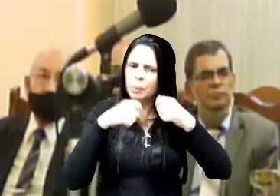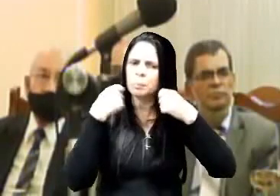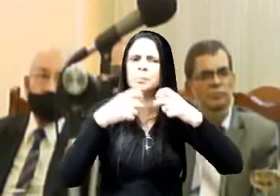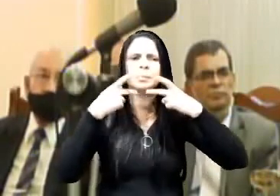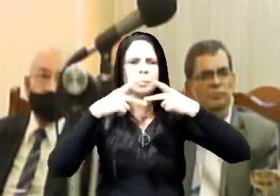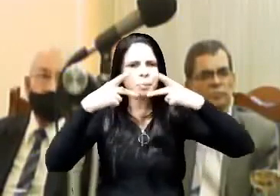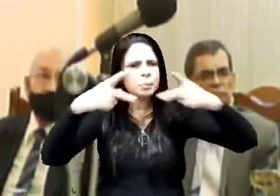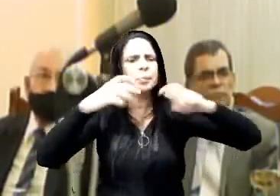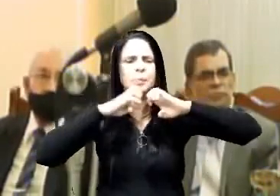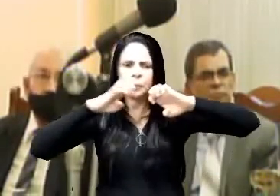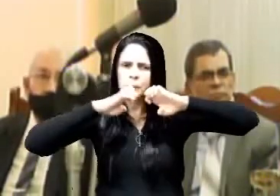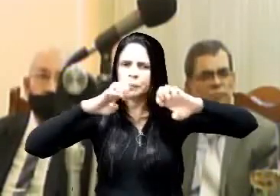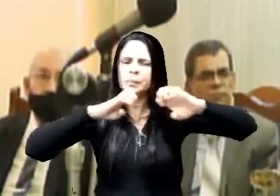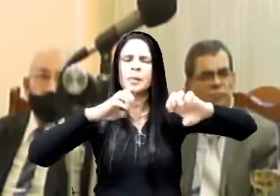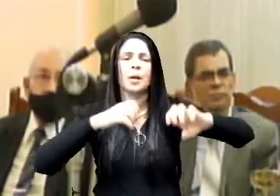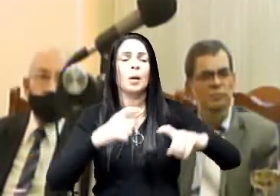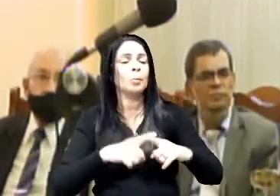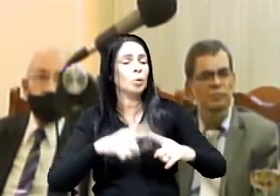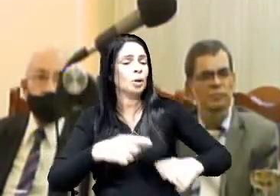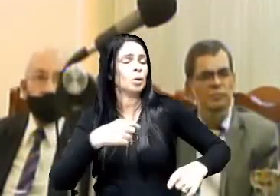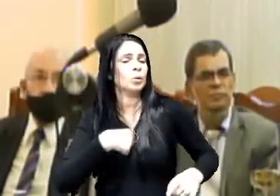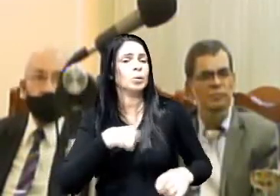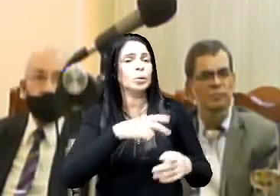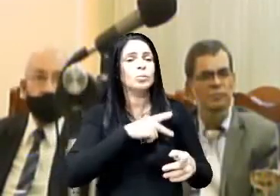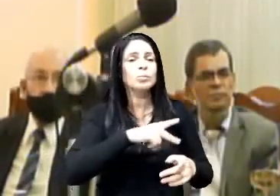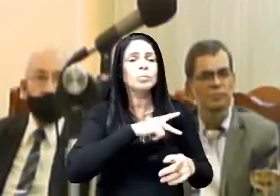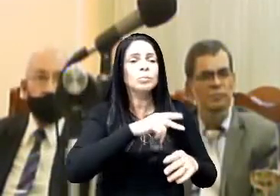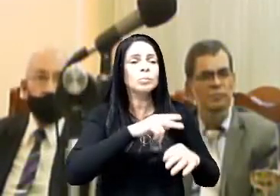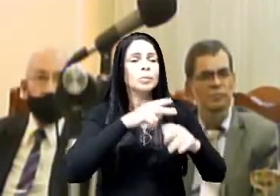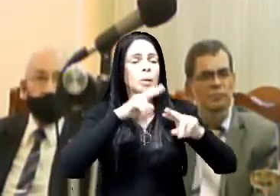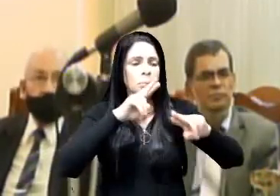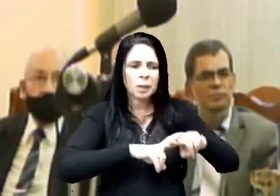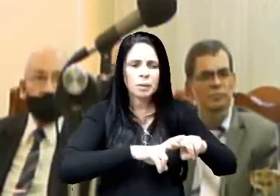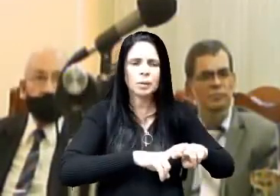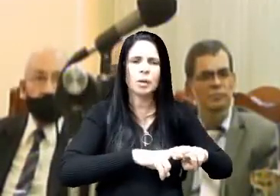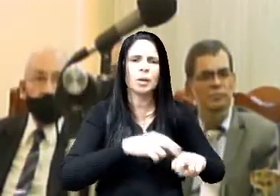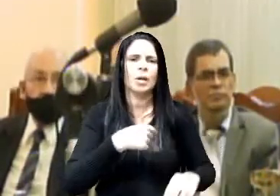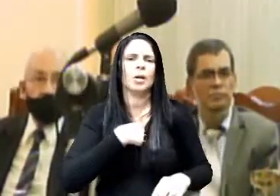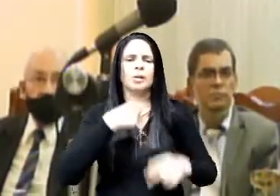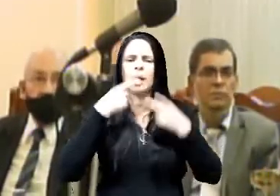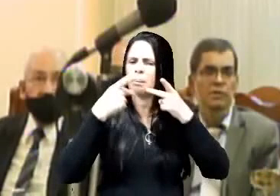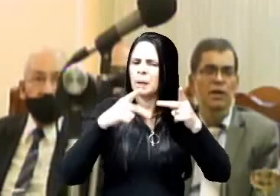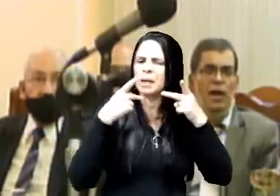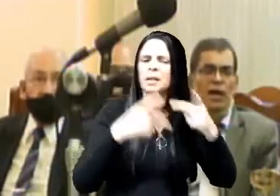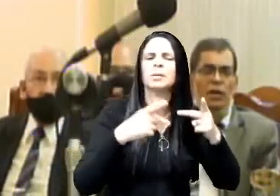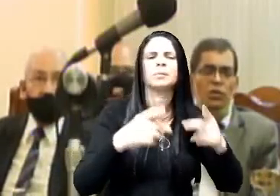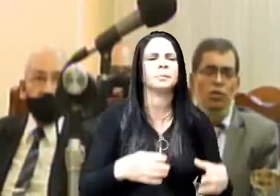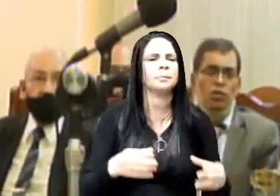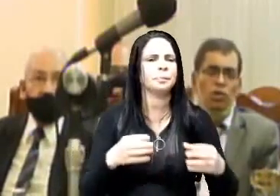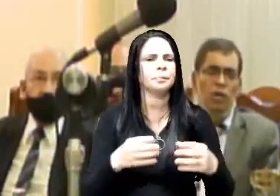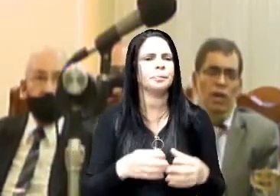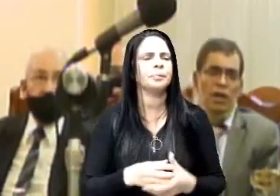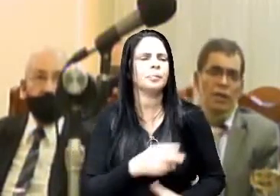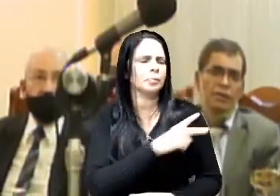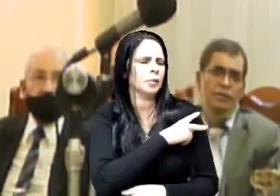do evangelho, porque enquanto eu estava preso, eu estava pregando para a guarda pretoriana.